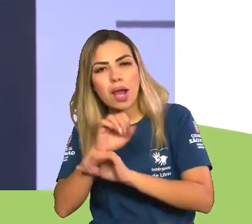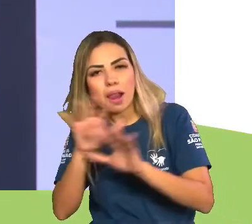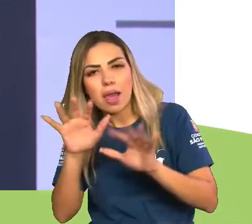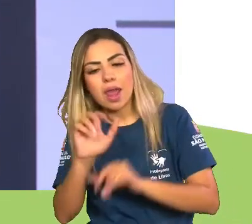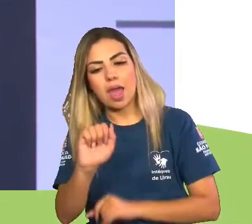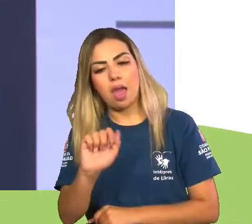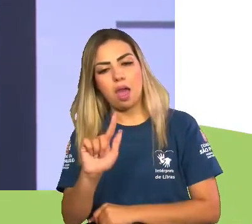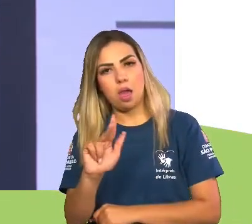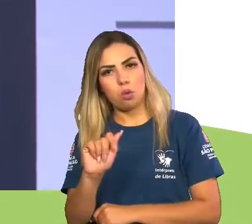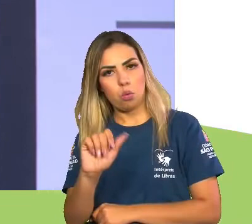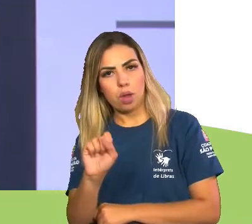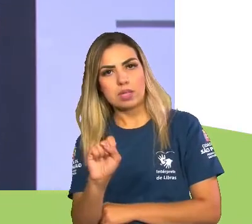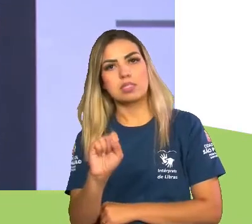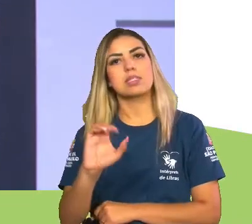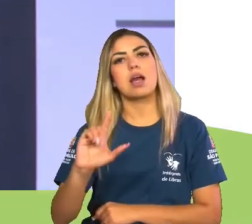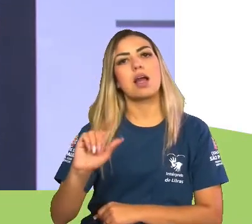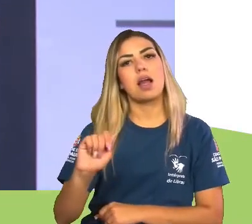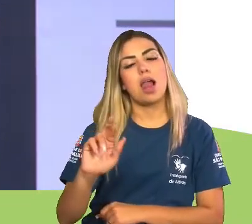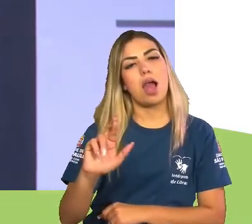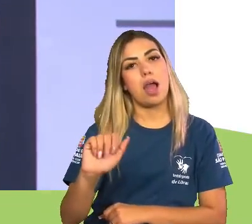músico e